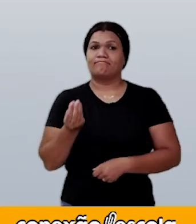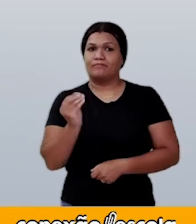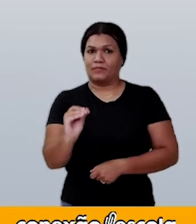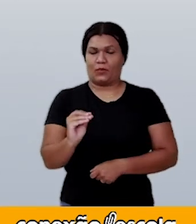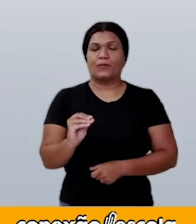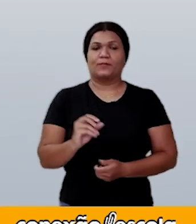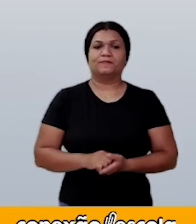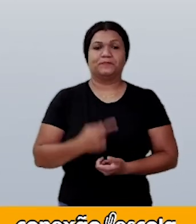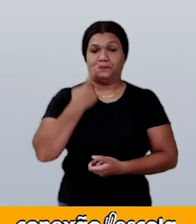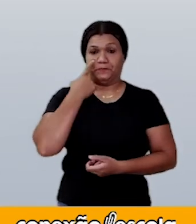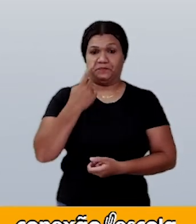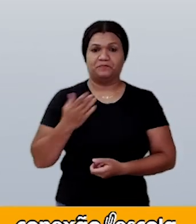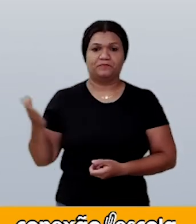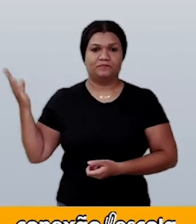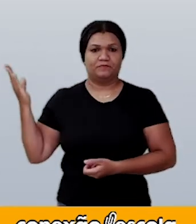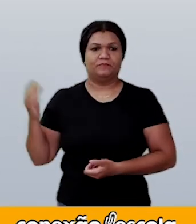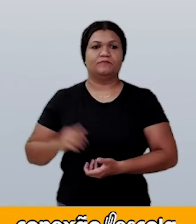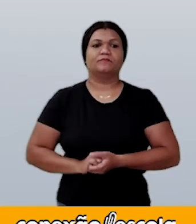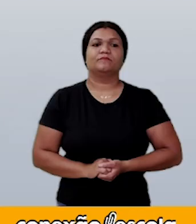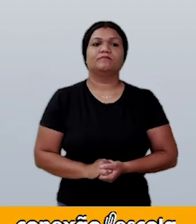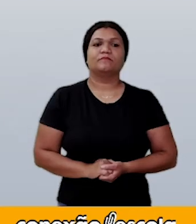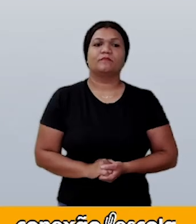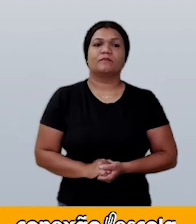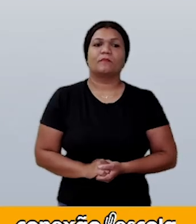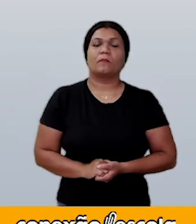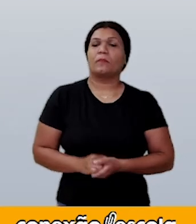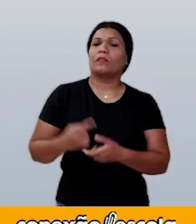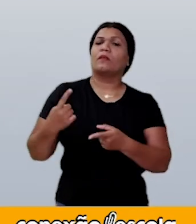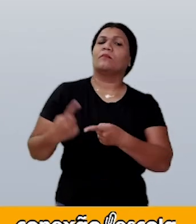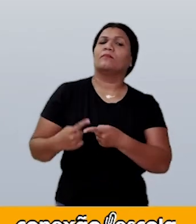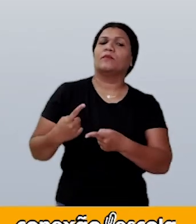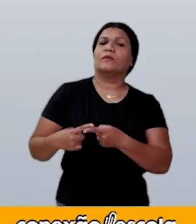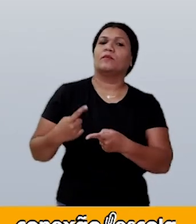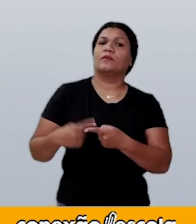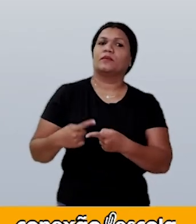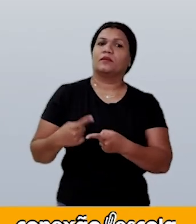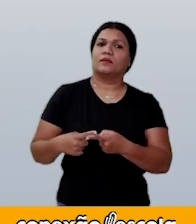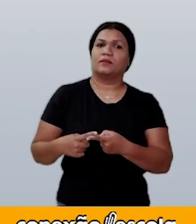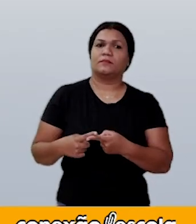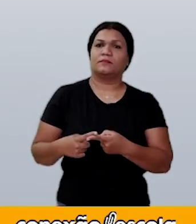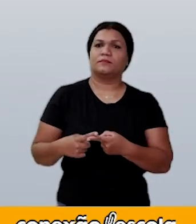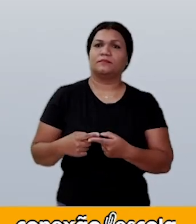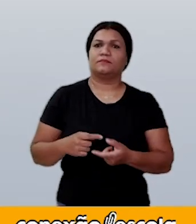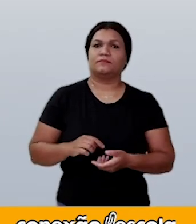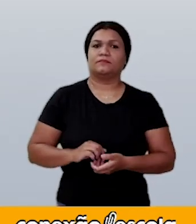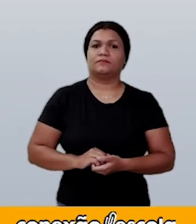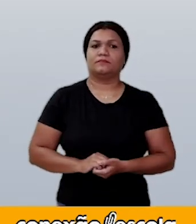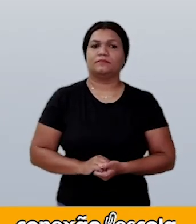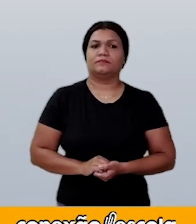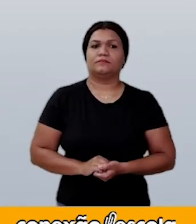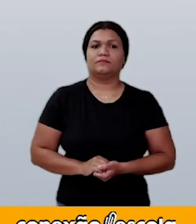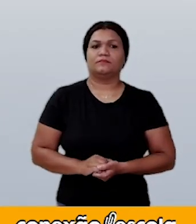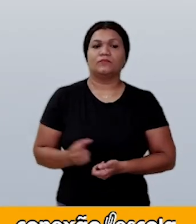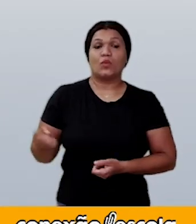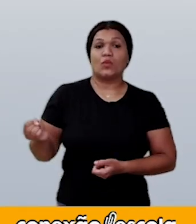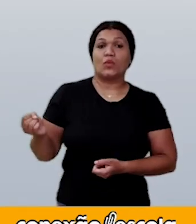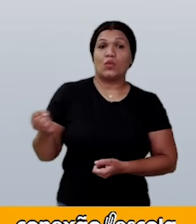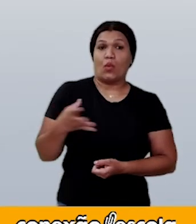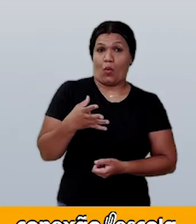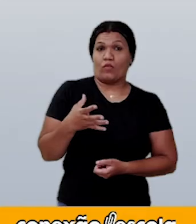emprego deles. Porque o